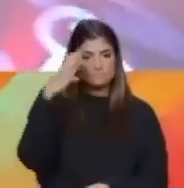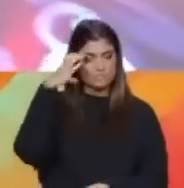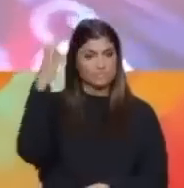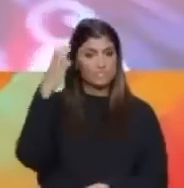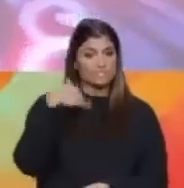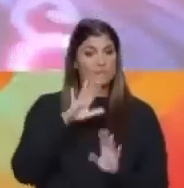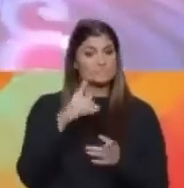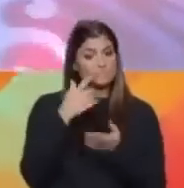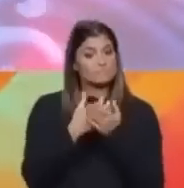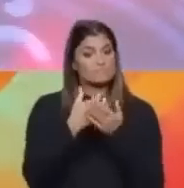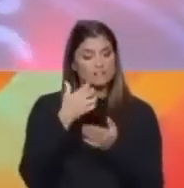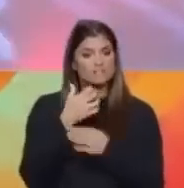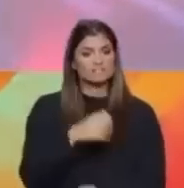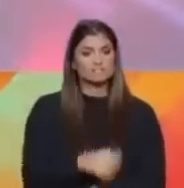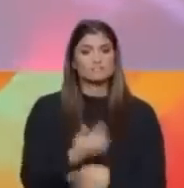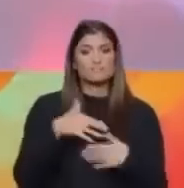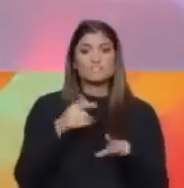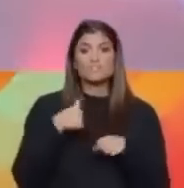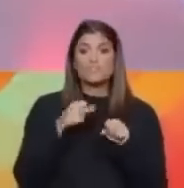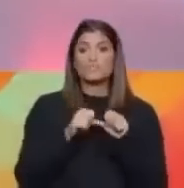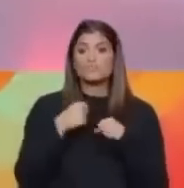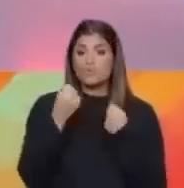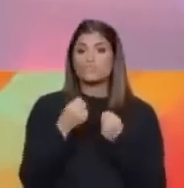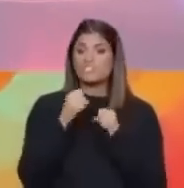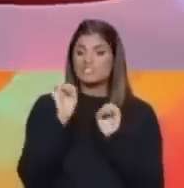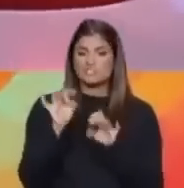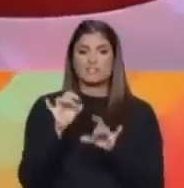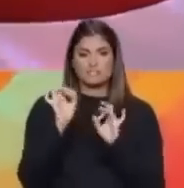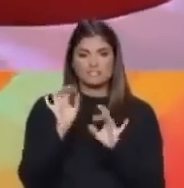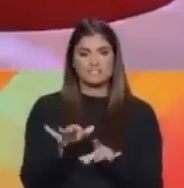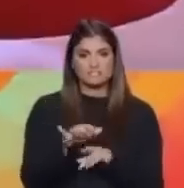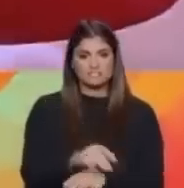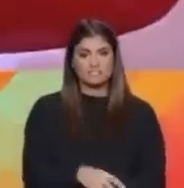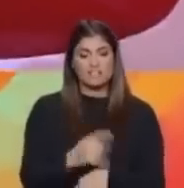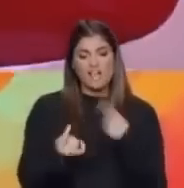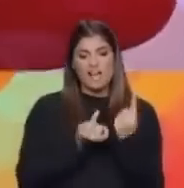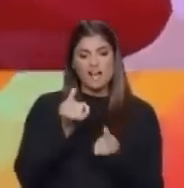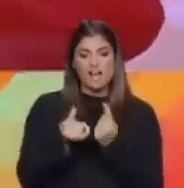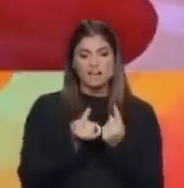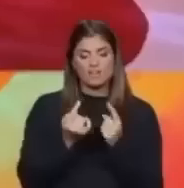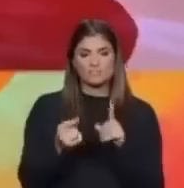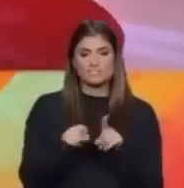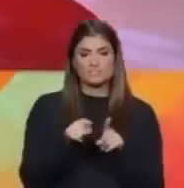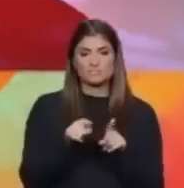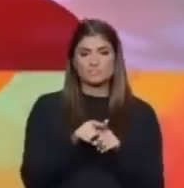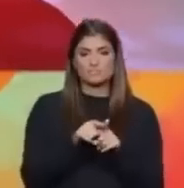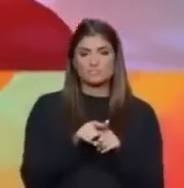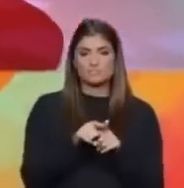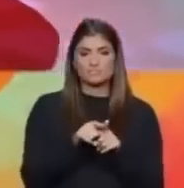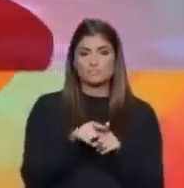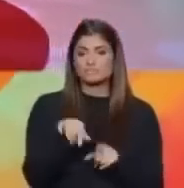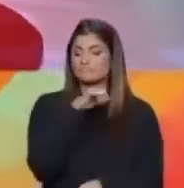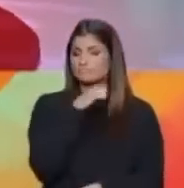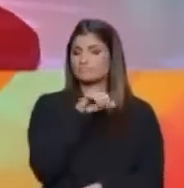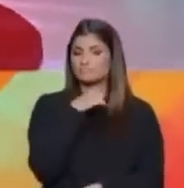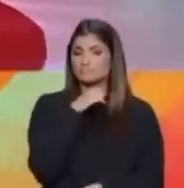Há que reconhecê-los, mas eu não consigo evitar. Alguns aí com desmazelos, que